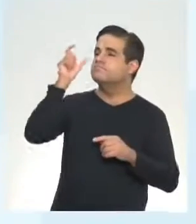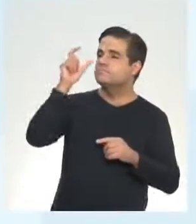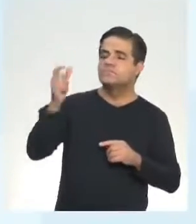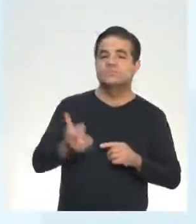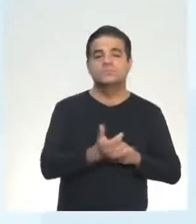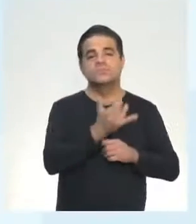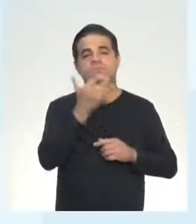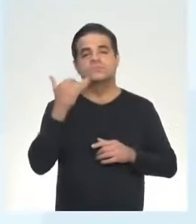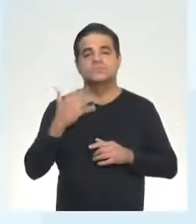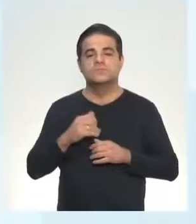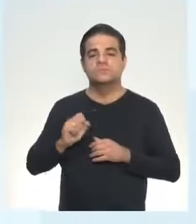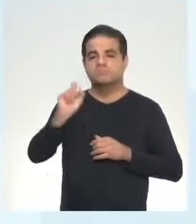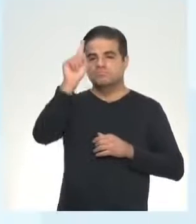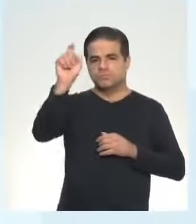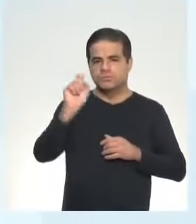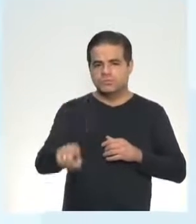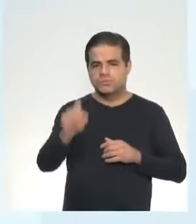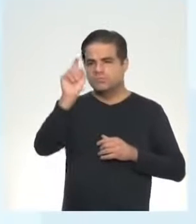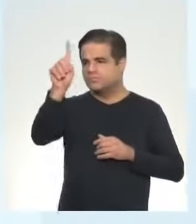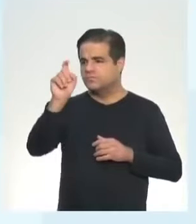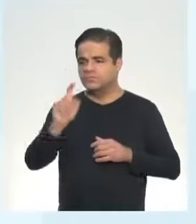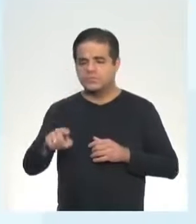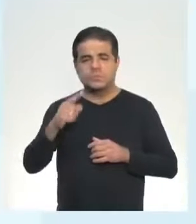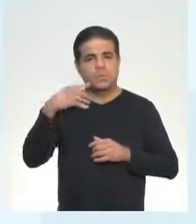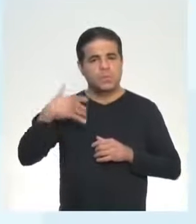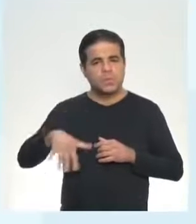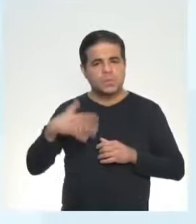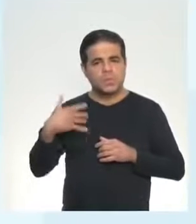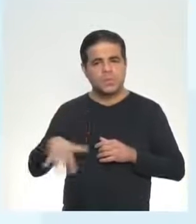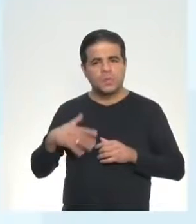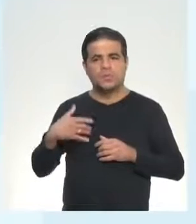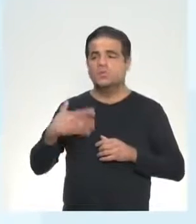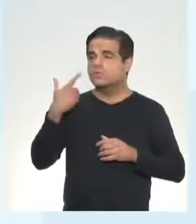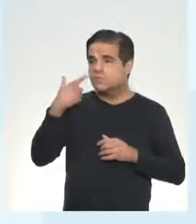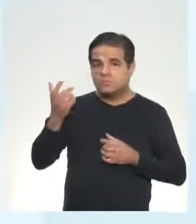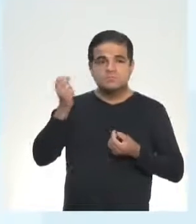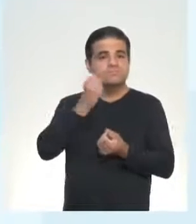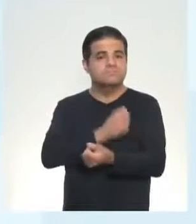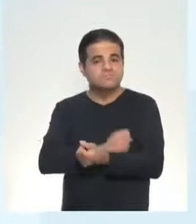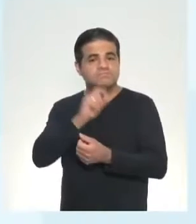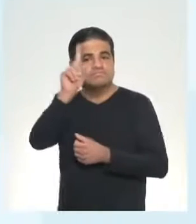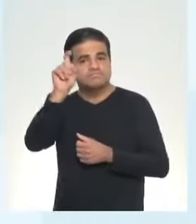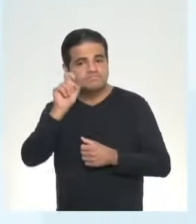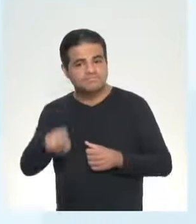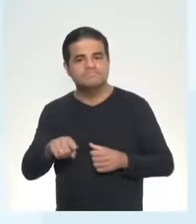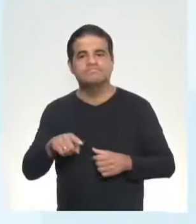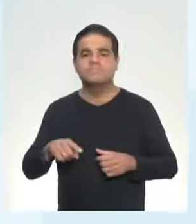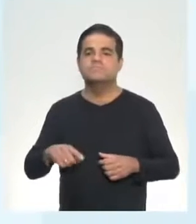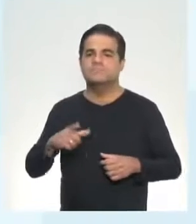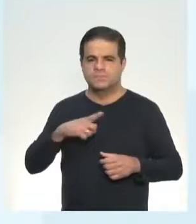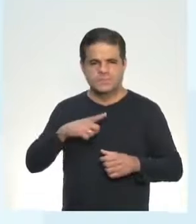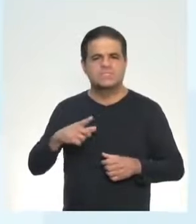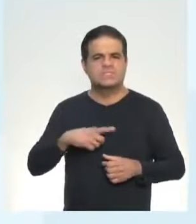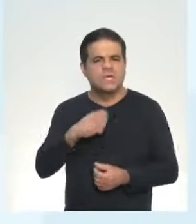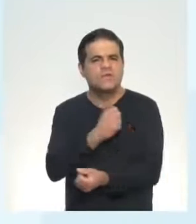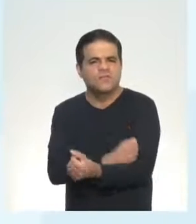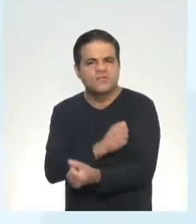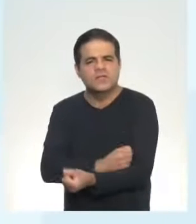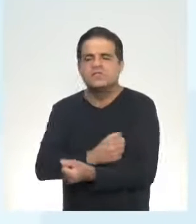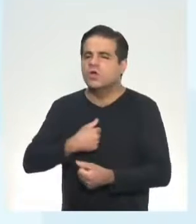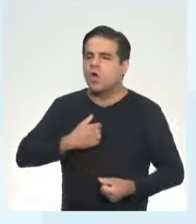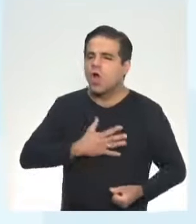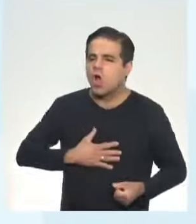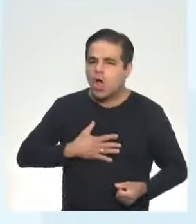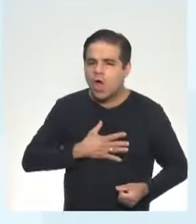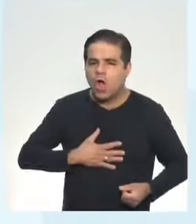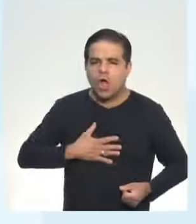quantos pontos de exclamação nós temos, né? Eu tenho esse vício aí do ponto de exclamação, gente. Eu também. Você eu também? gosto. Eu